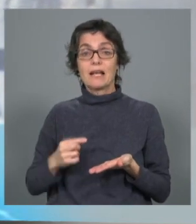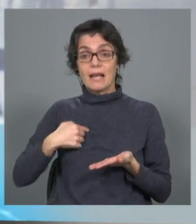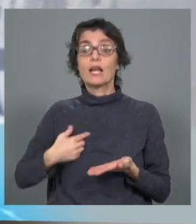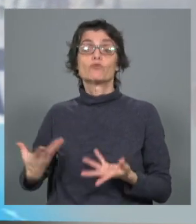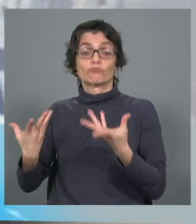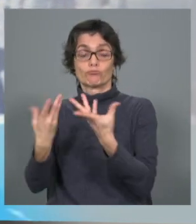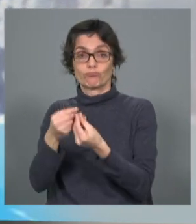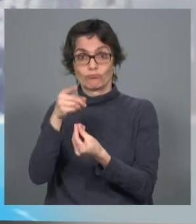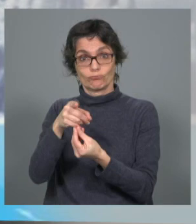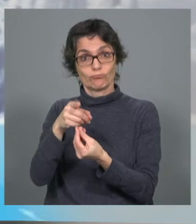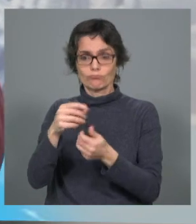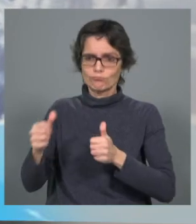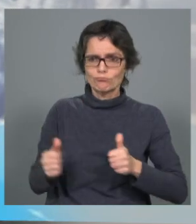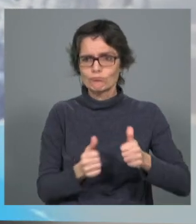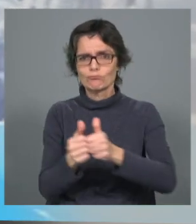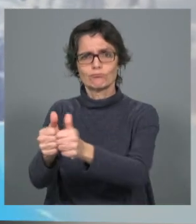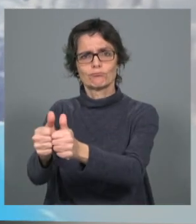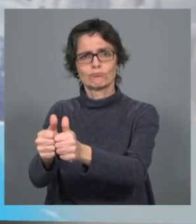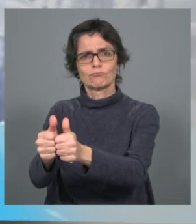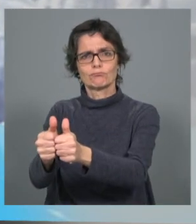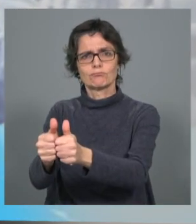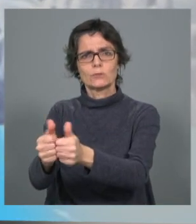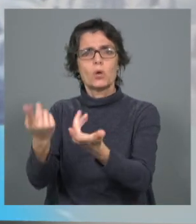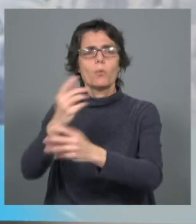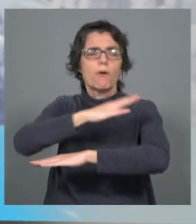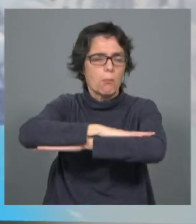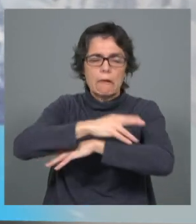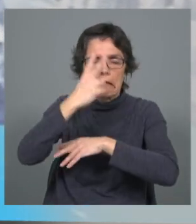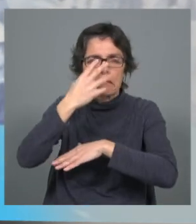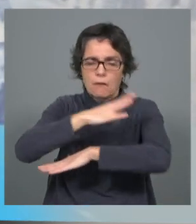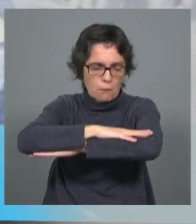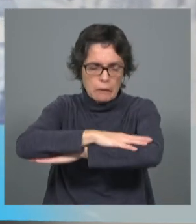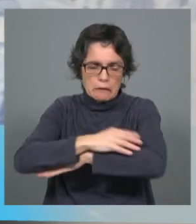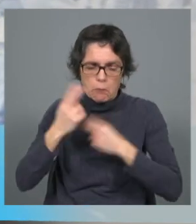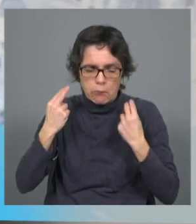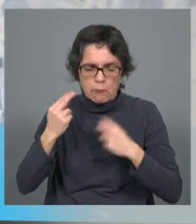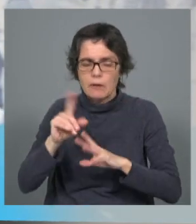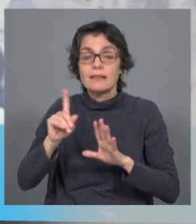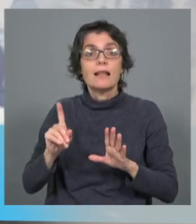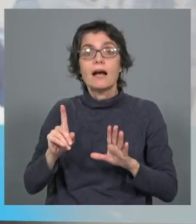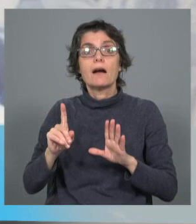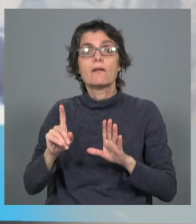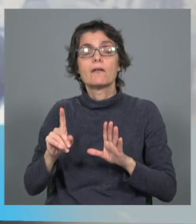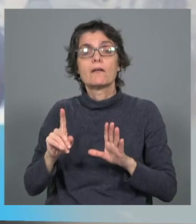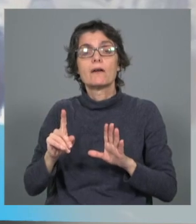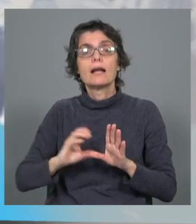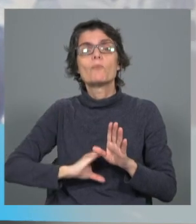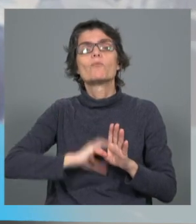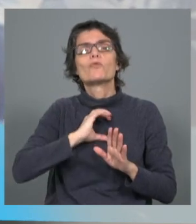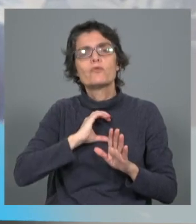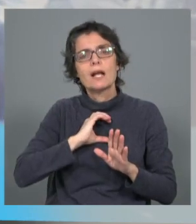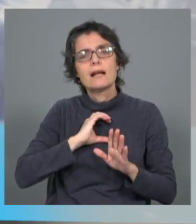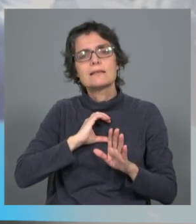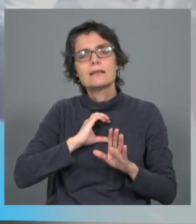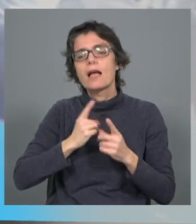A obediência é isso, não é a obediência cega, é uma vontade absurda. Ouvir aquele que escuta, é uma obediência que escuta e que